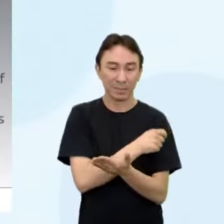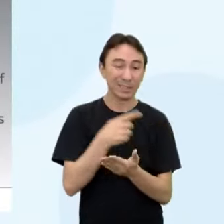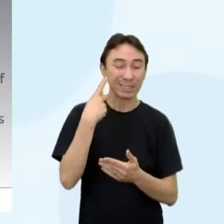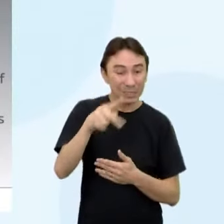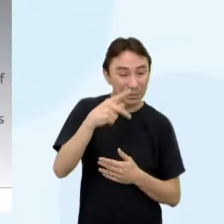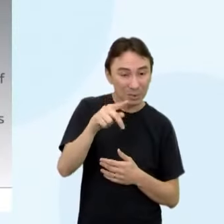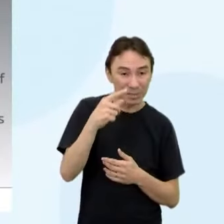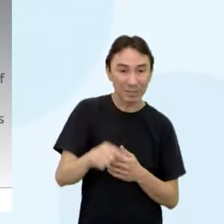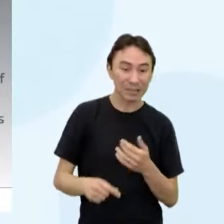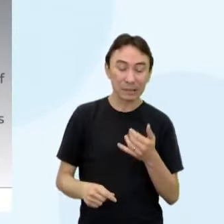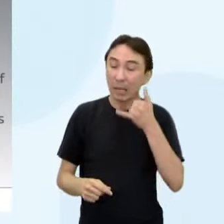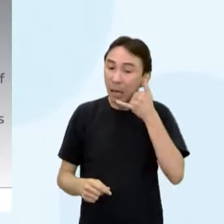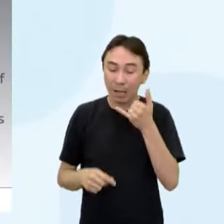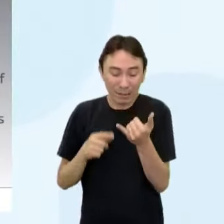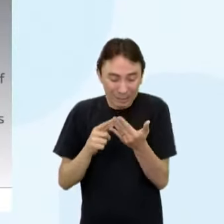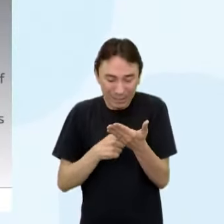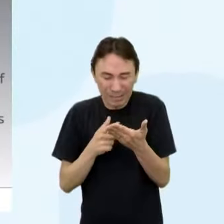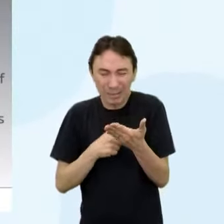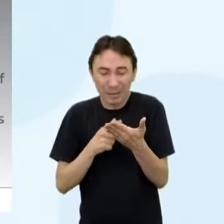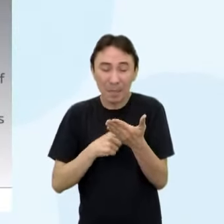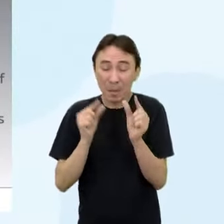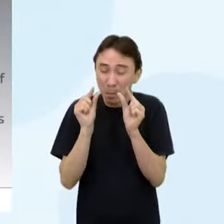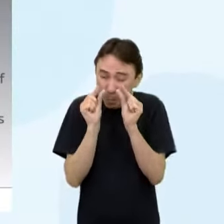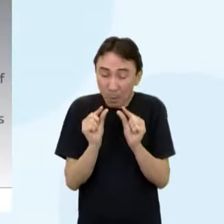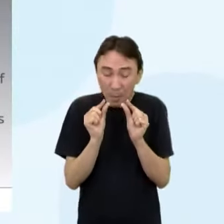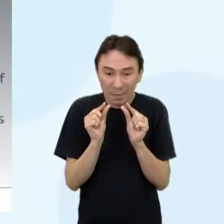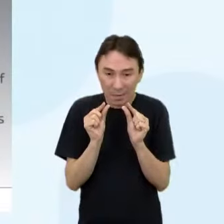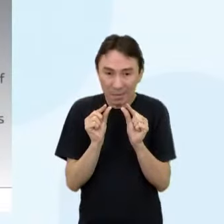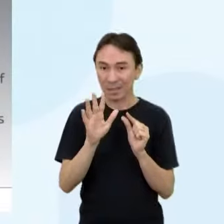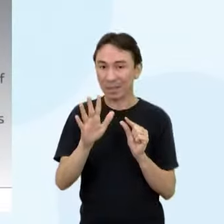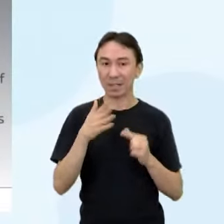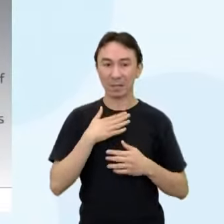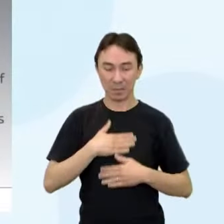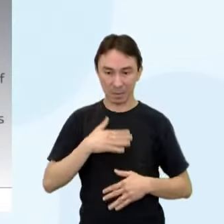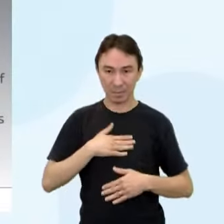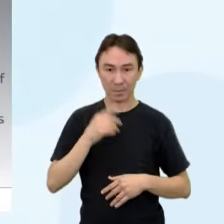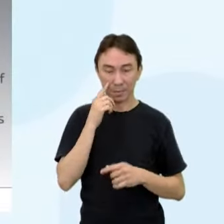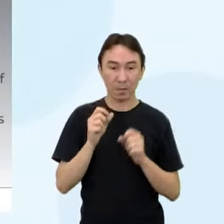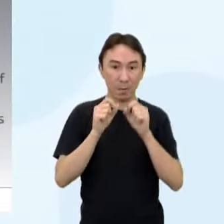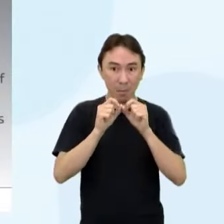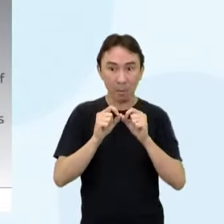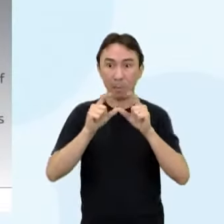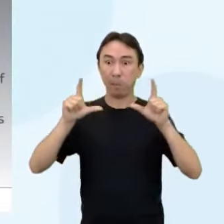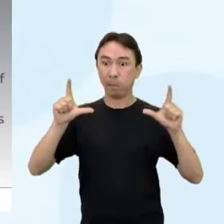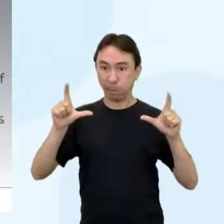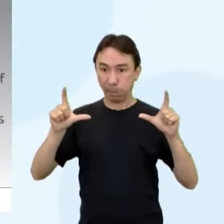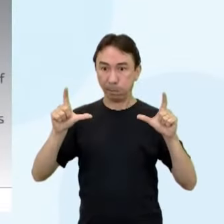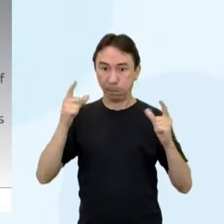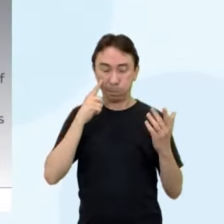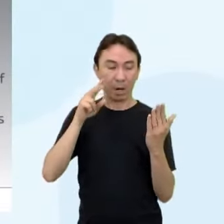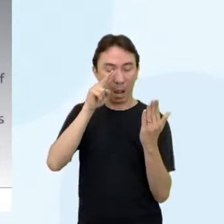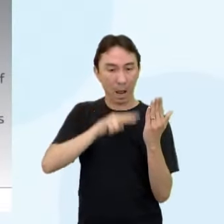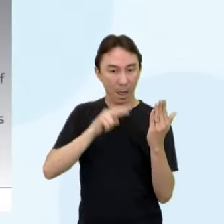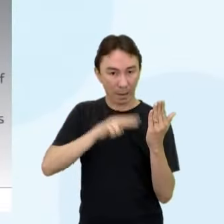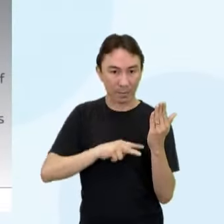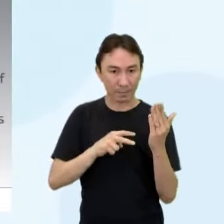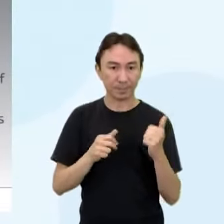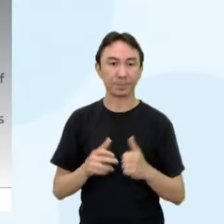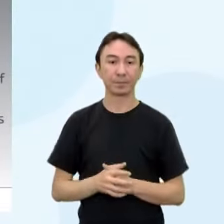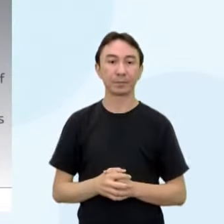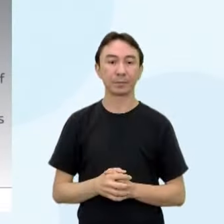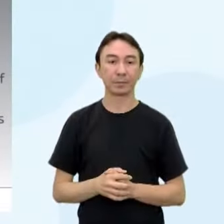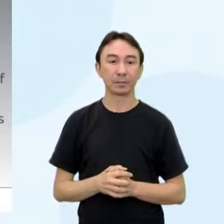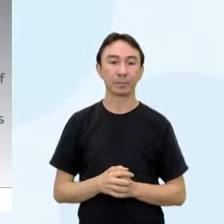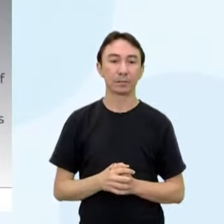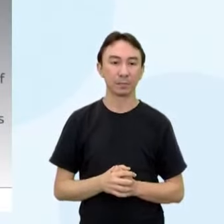pequenininho para ler, mas não tem problema que eu ampliei cada um dos parágrafos e a gente vai lendo aqui junto com vocês, tá bom? Então, ó,